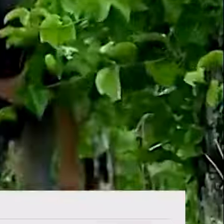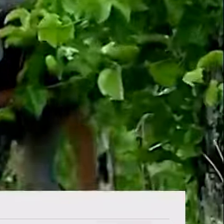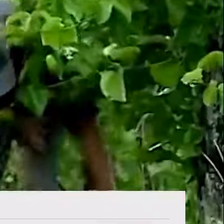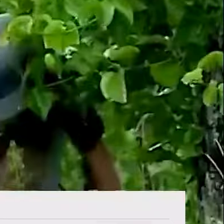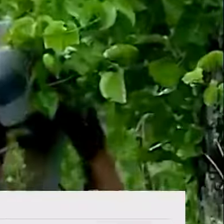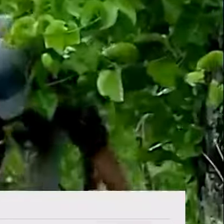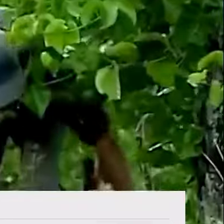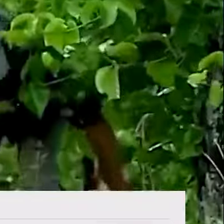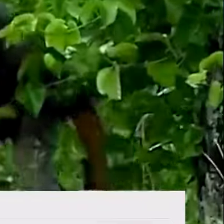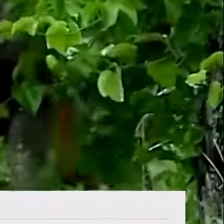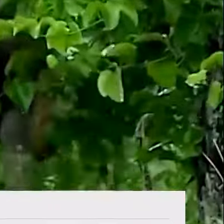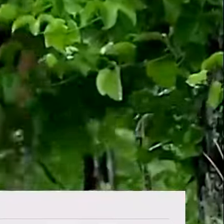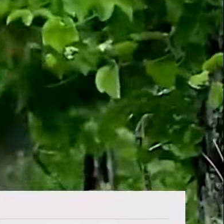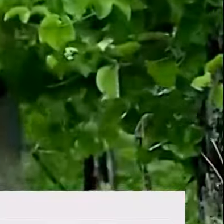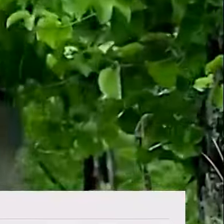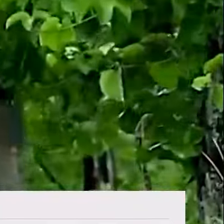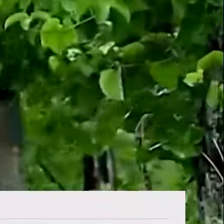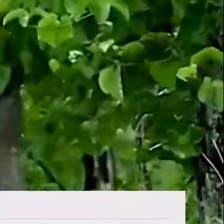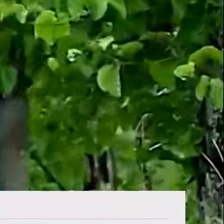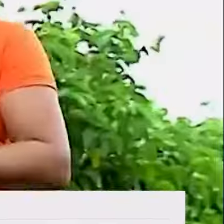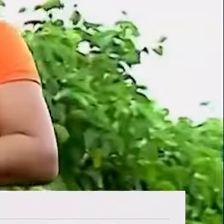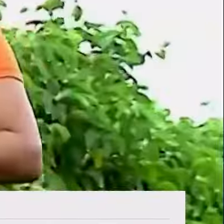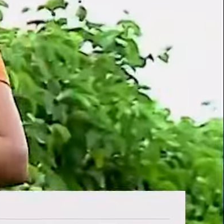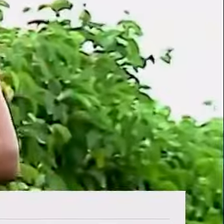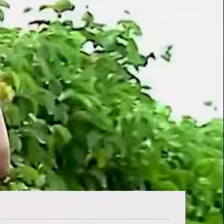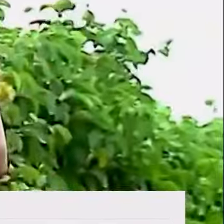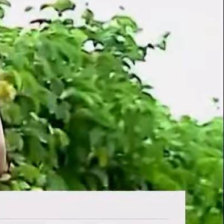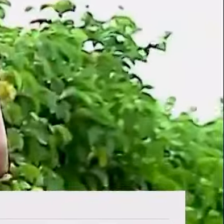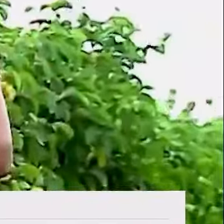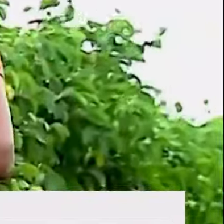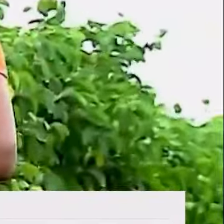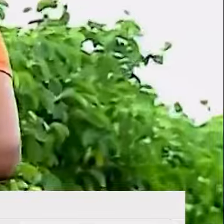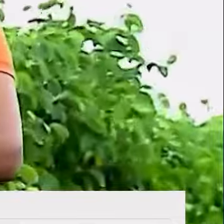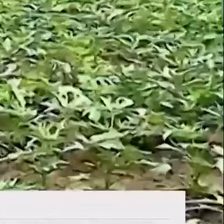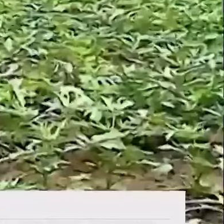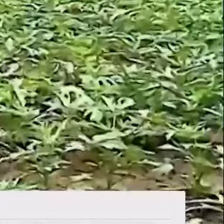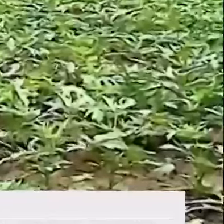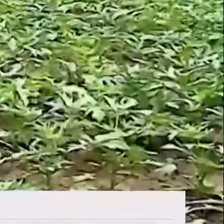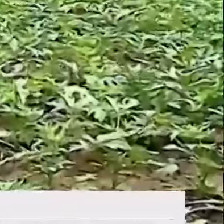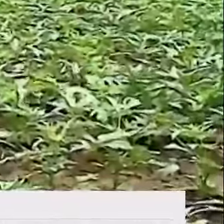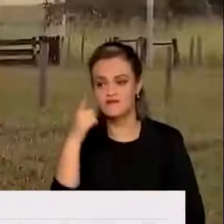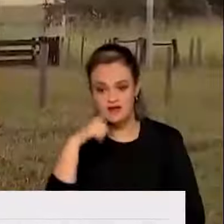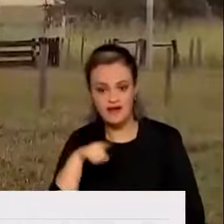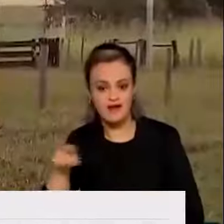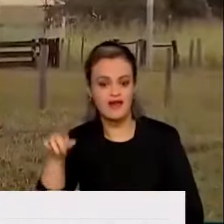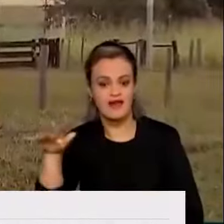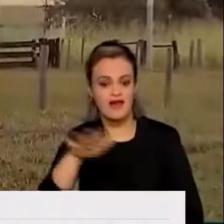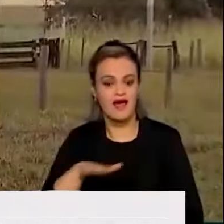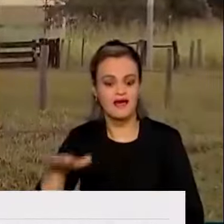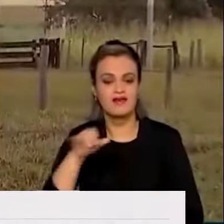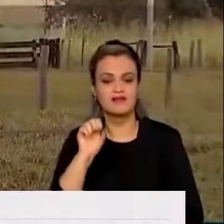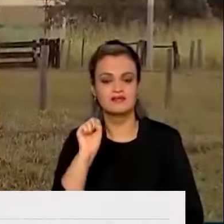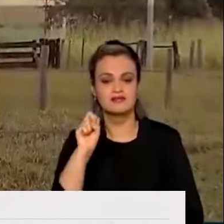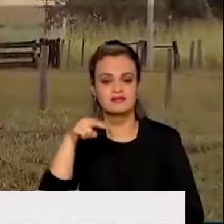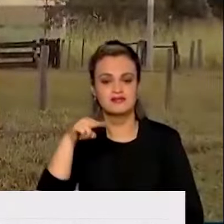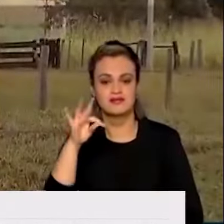terras, sem que antes haja uma verdadeira consolidação dos assentamentos já existentes. O planejamento,